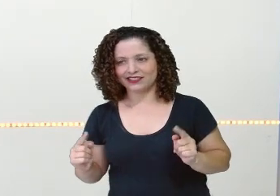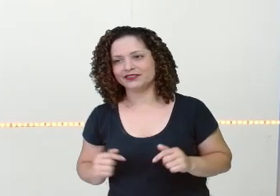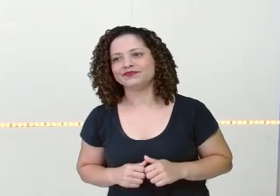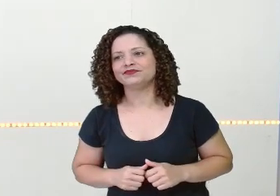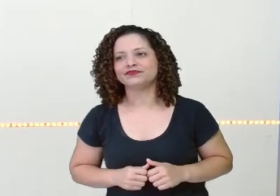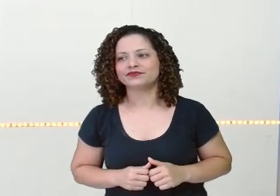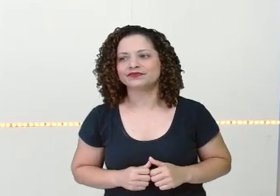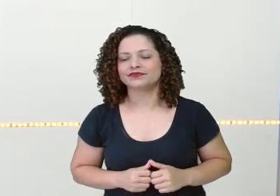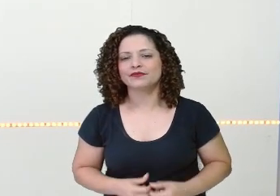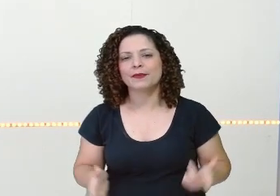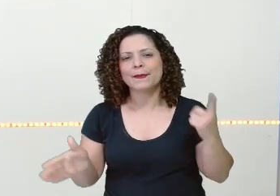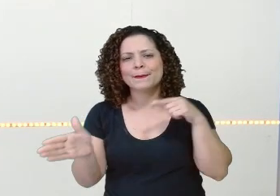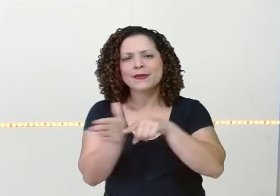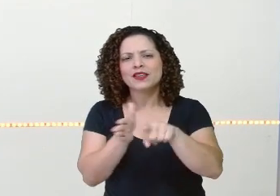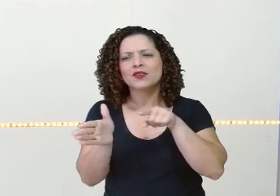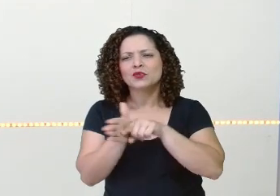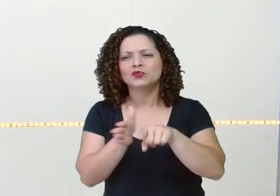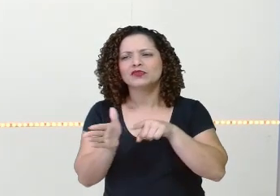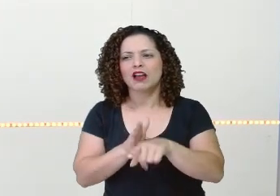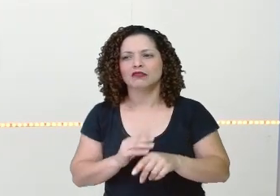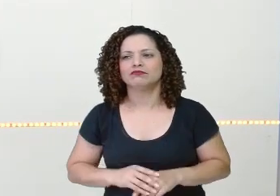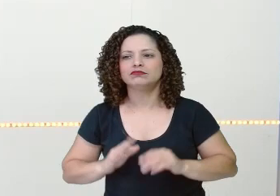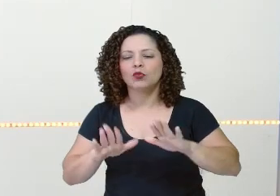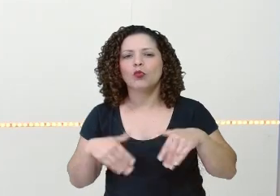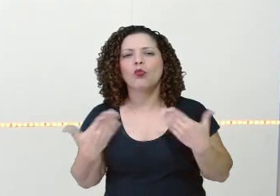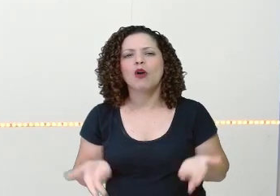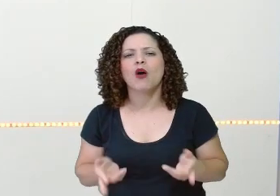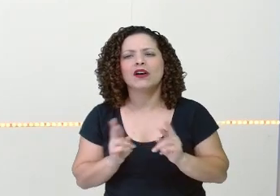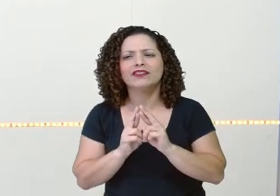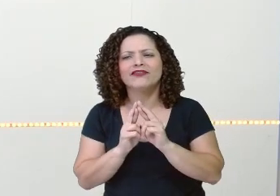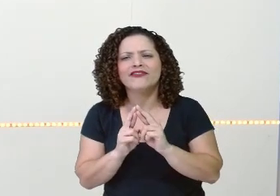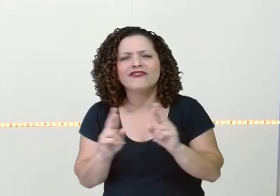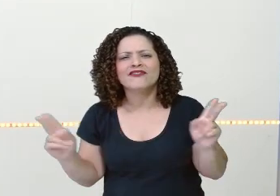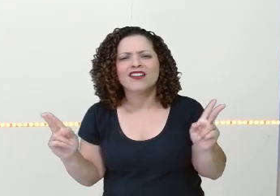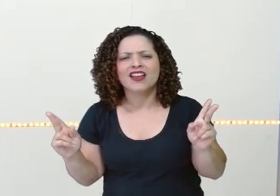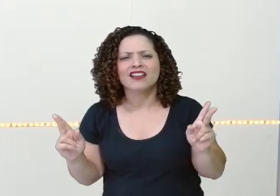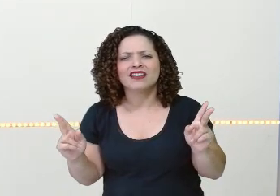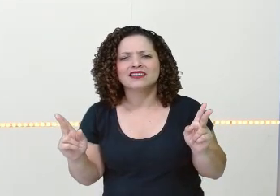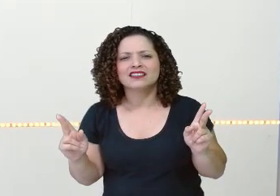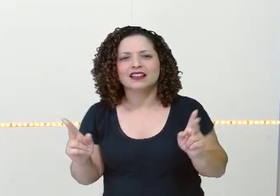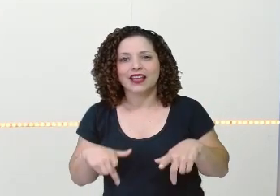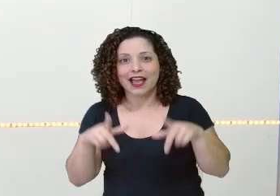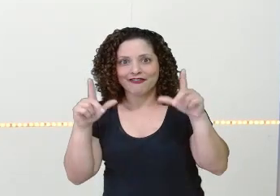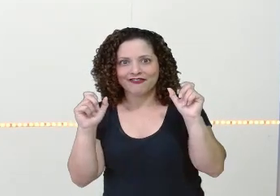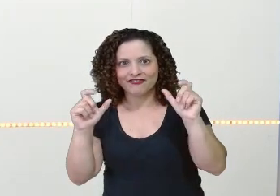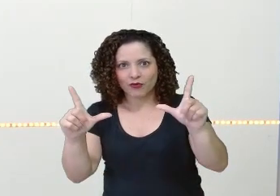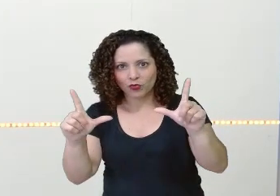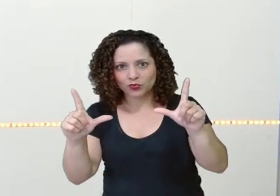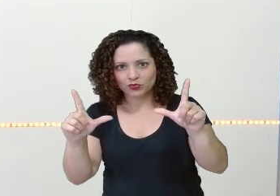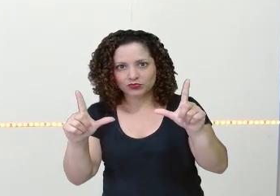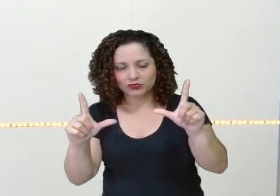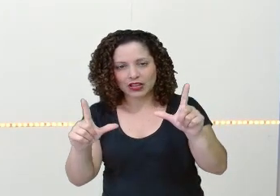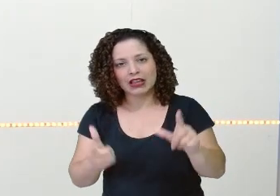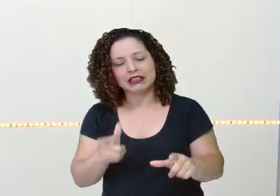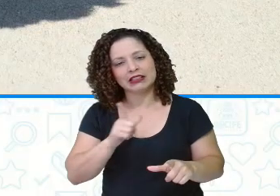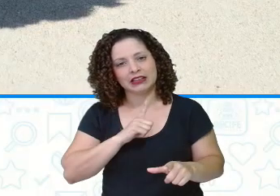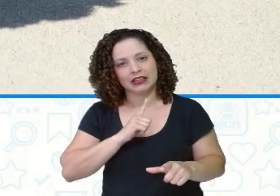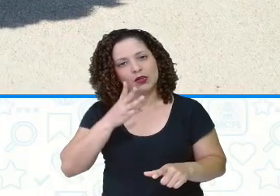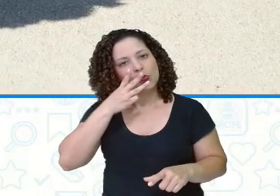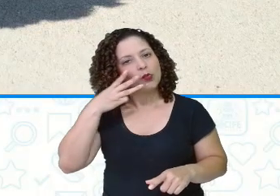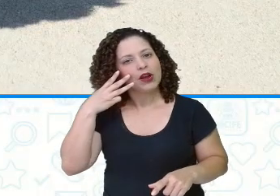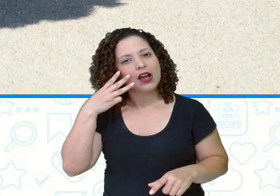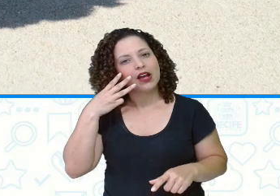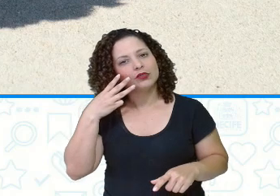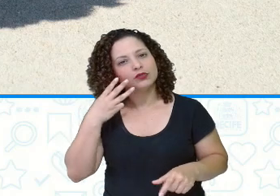fazer aqui essa pergunta básica, tá? Qual a diferença da sombra da fotografia para a realidade? Quer dizer, da